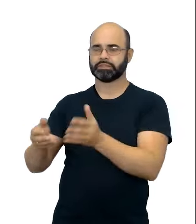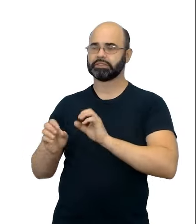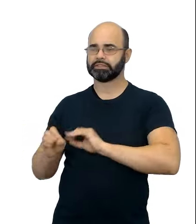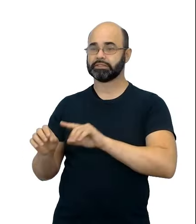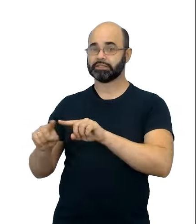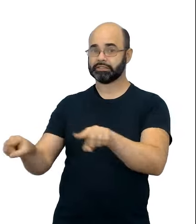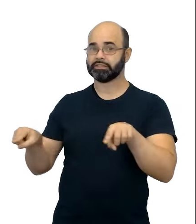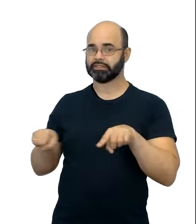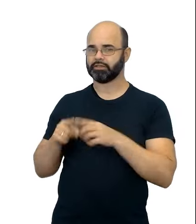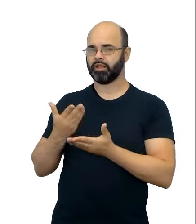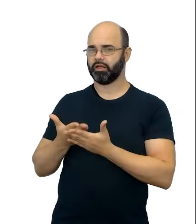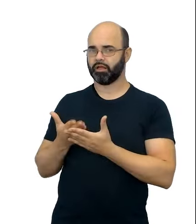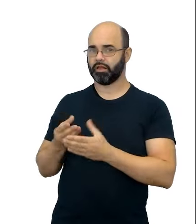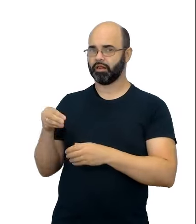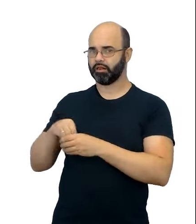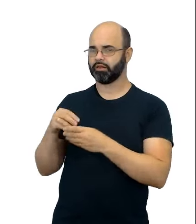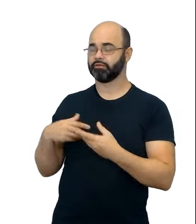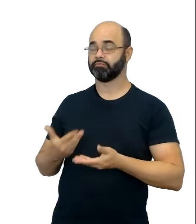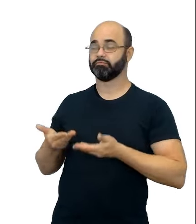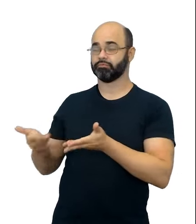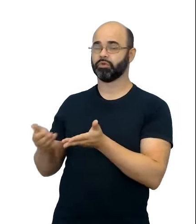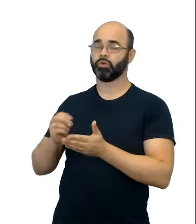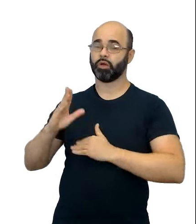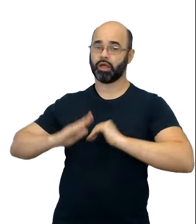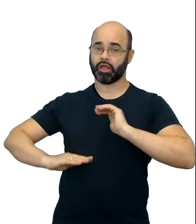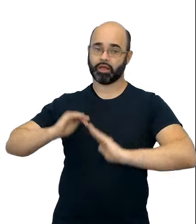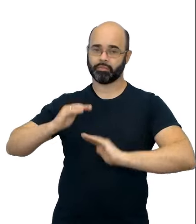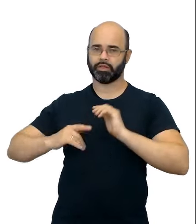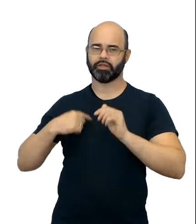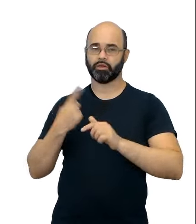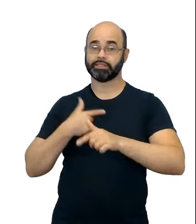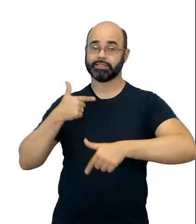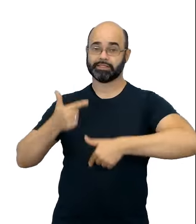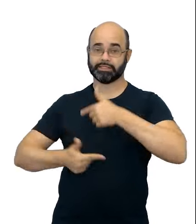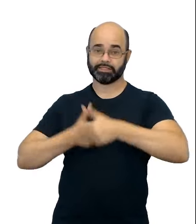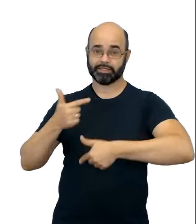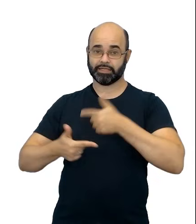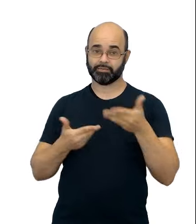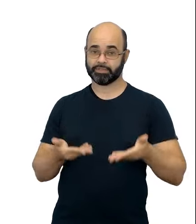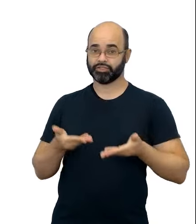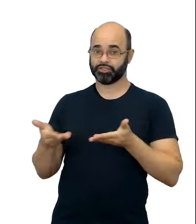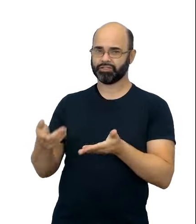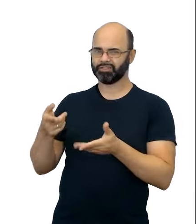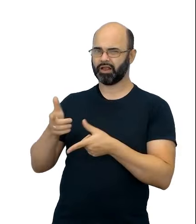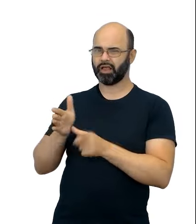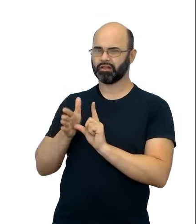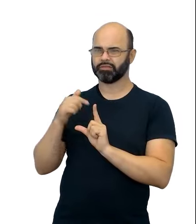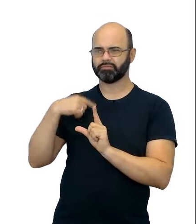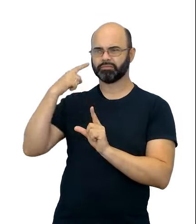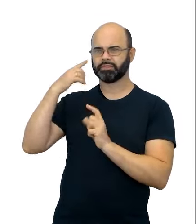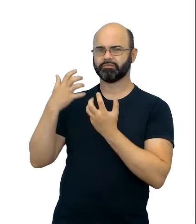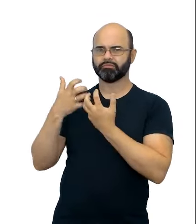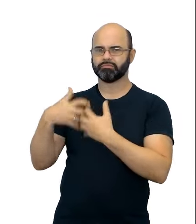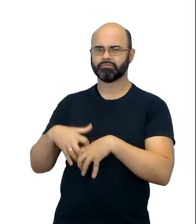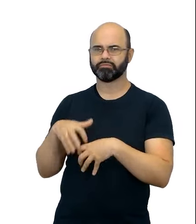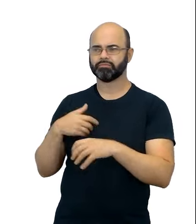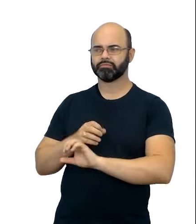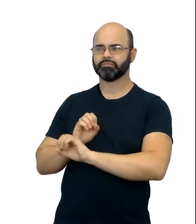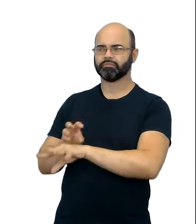aula, as habilidades que nós iremos trabalhar, nós estamos despertando em nós, como